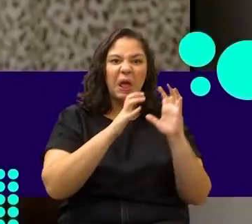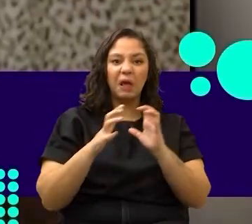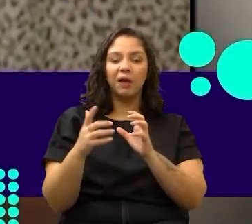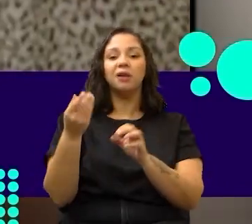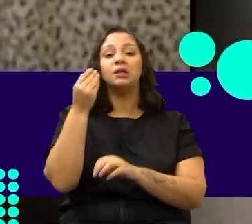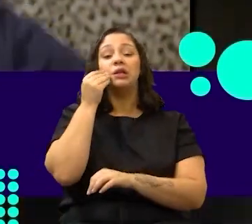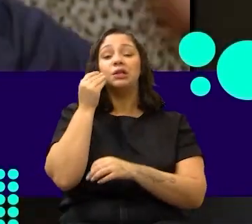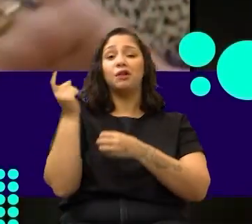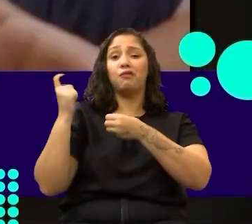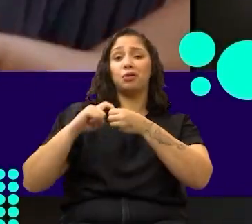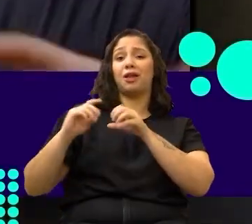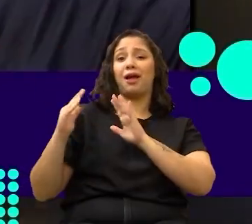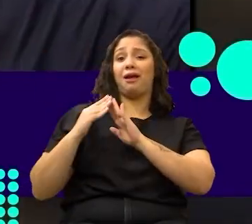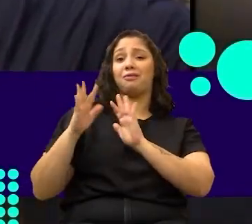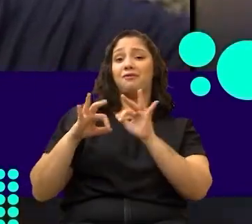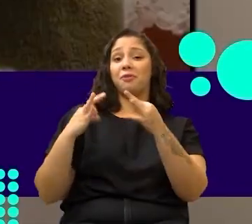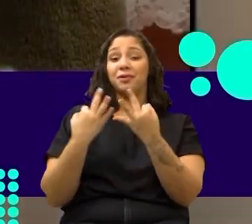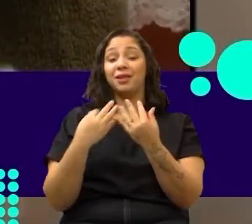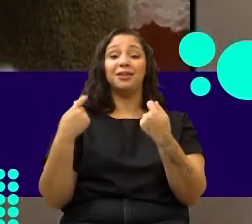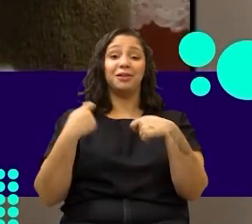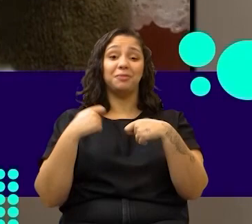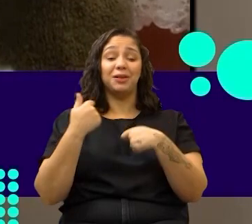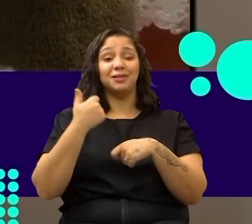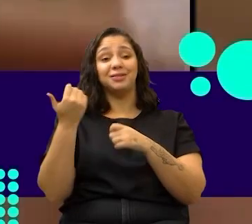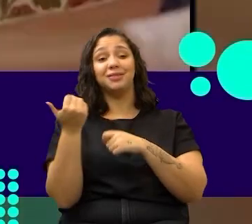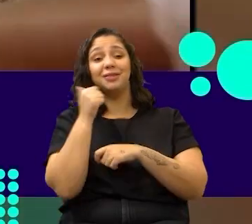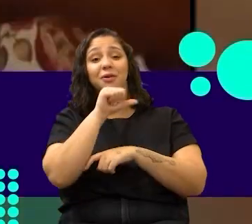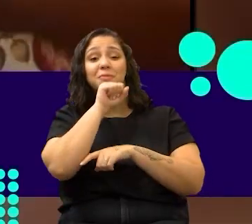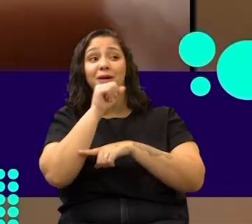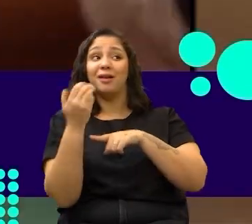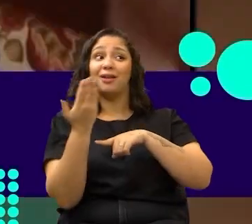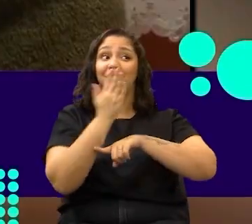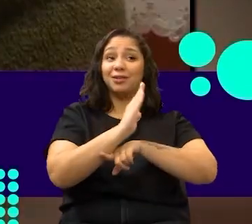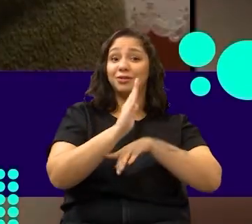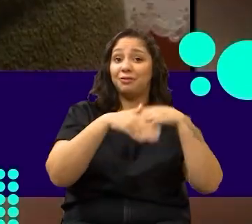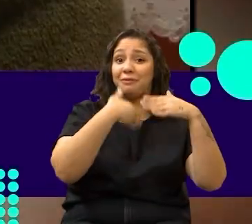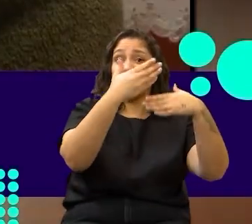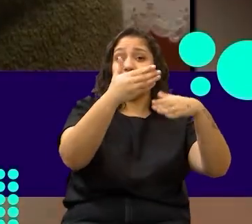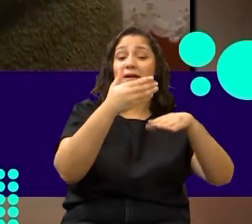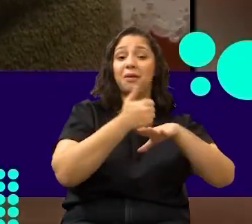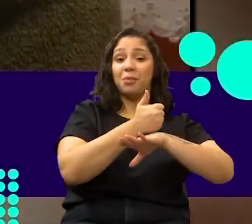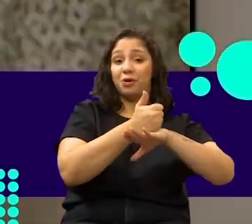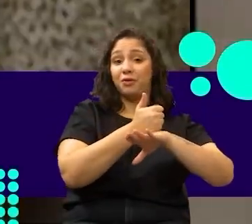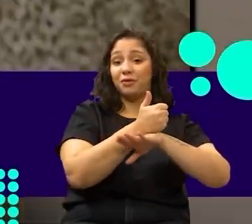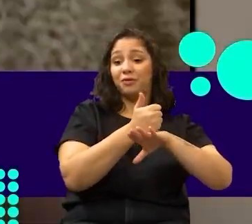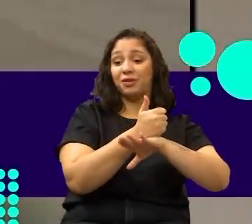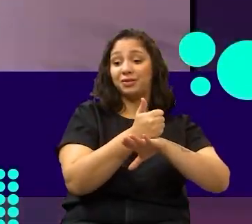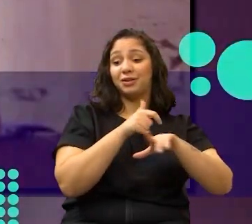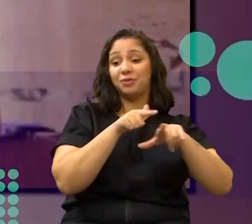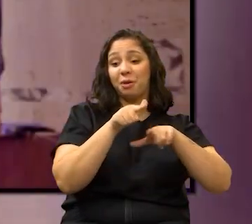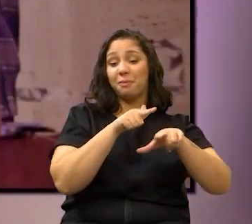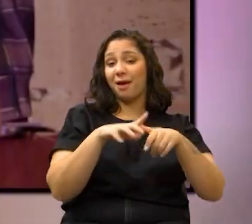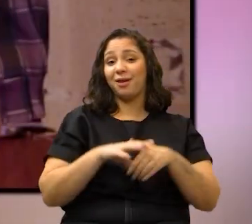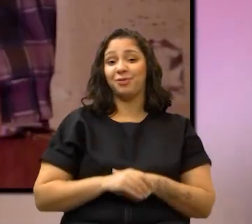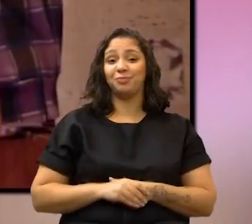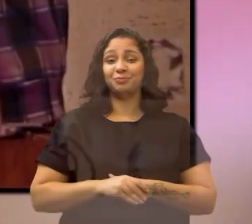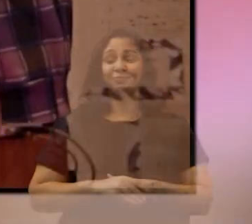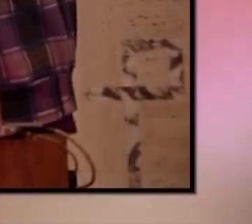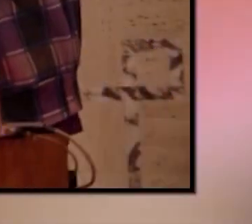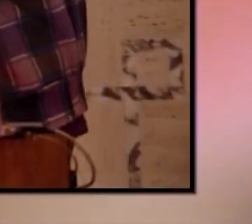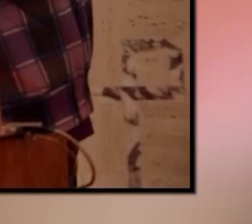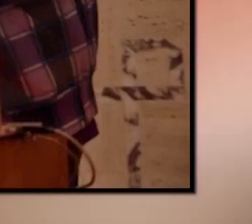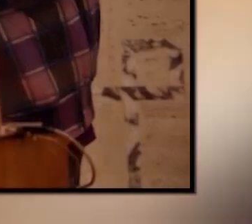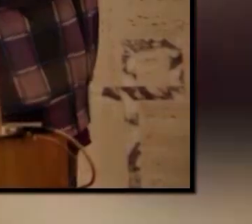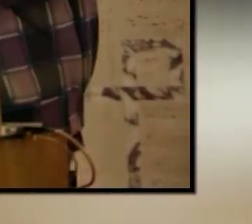ao tentar voltar às suas origens. E precisa da ajuda da sua mãe para desenrolar sua carreira. Vamos que o som não